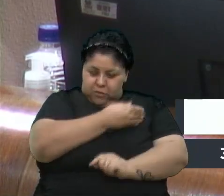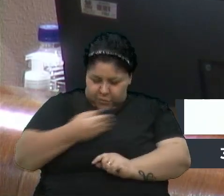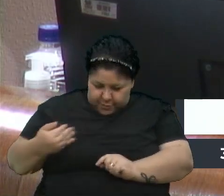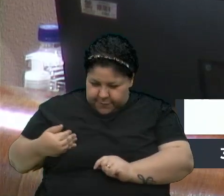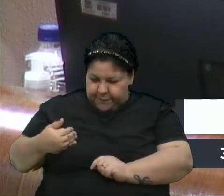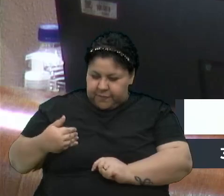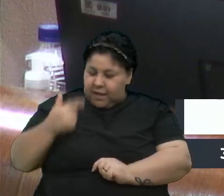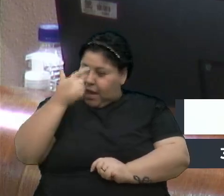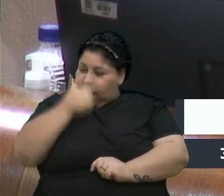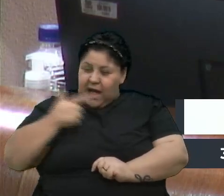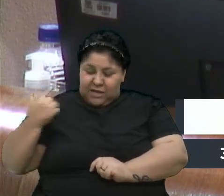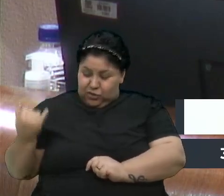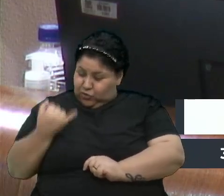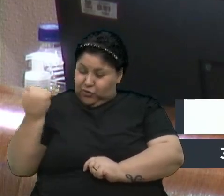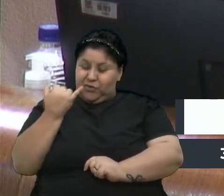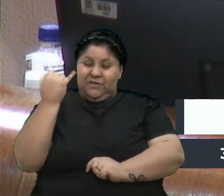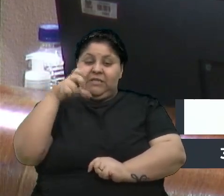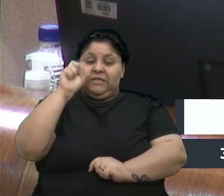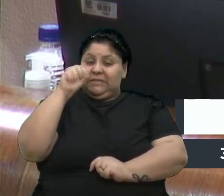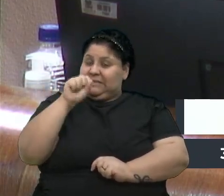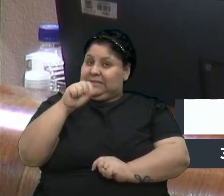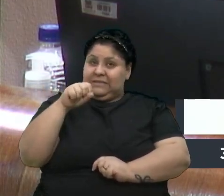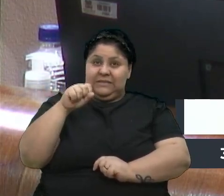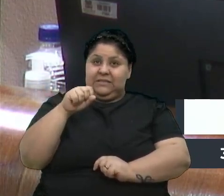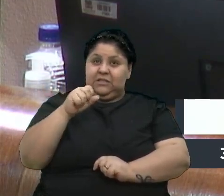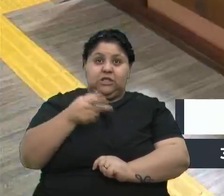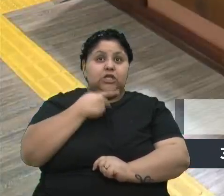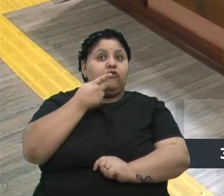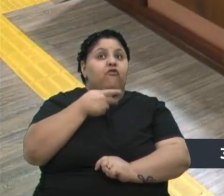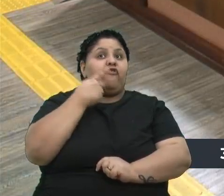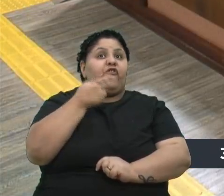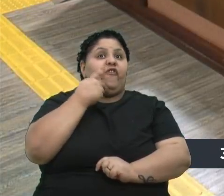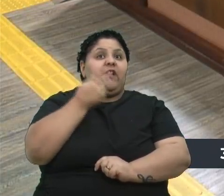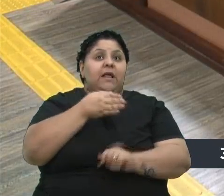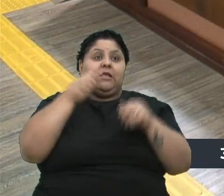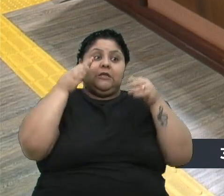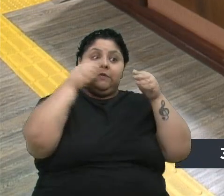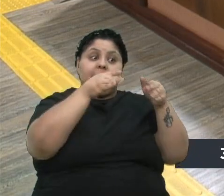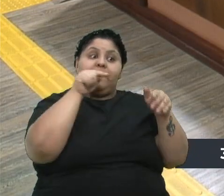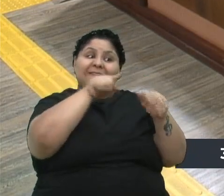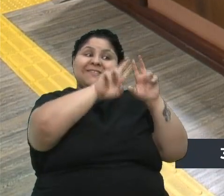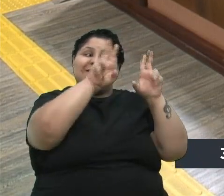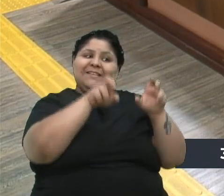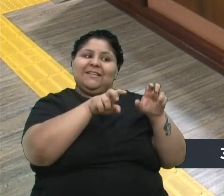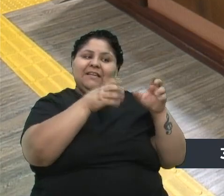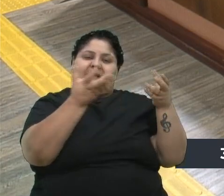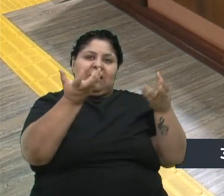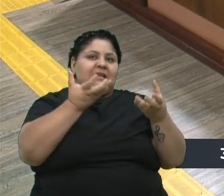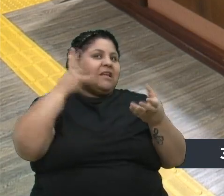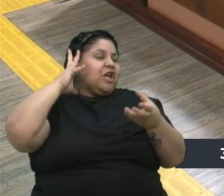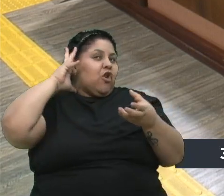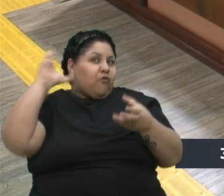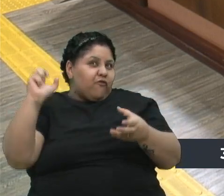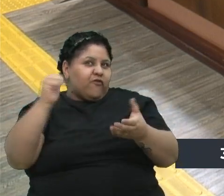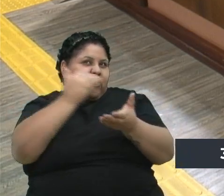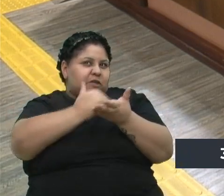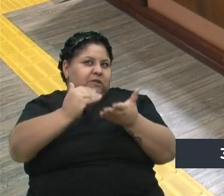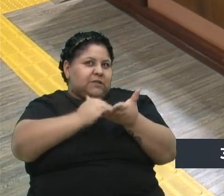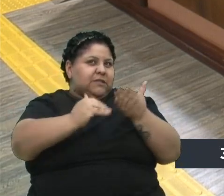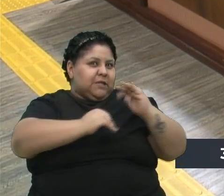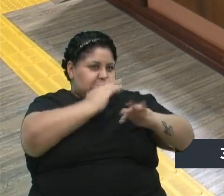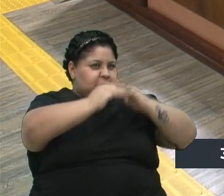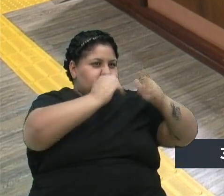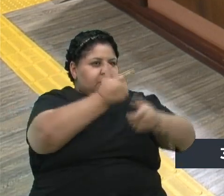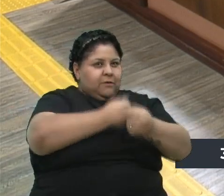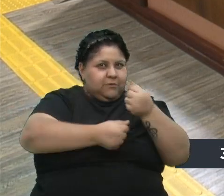importante. Acho sim, não vou me manifestar especificamente sobre isso, porque eu quero ouvir do secretário de Desenvolvimento Econômico e Inovação, até